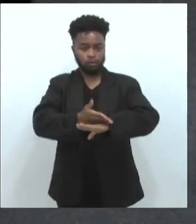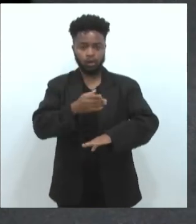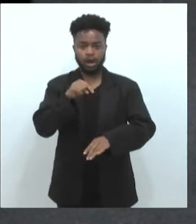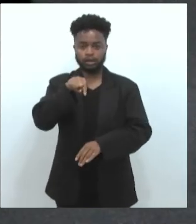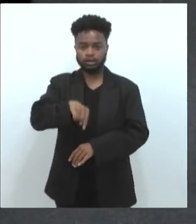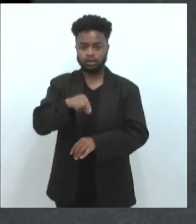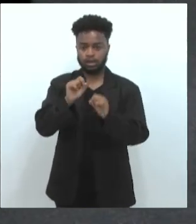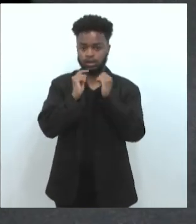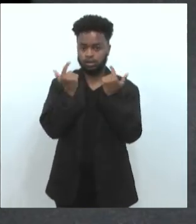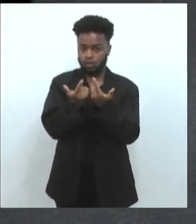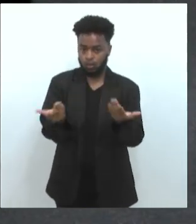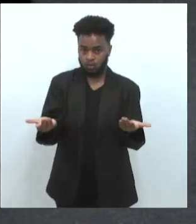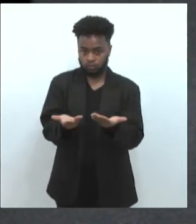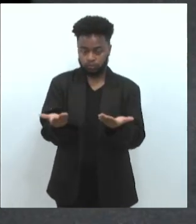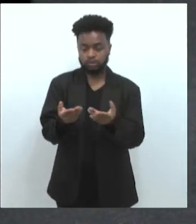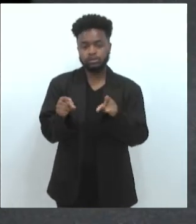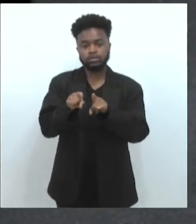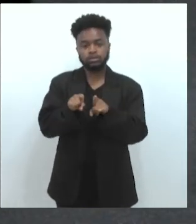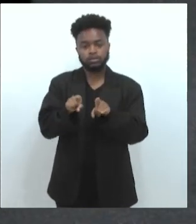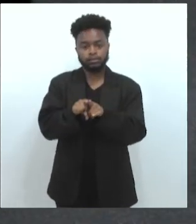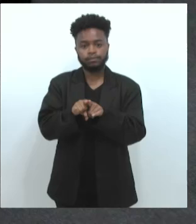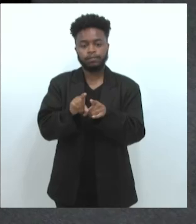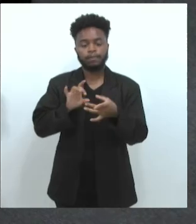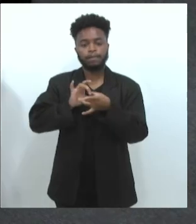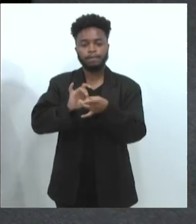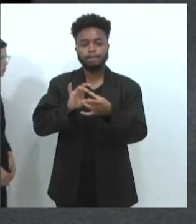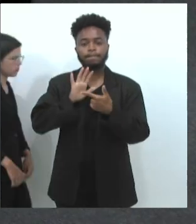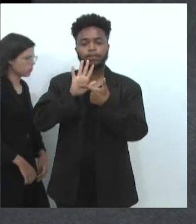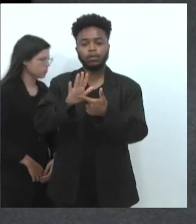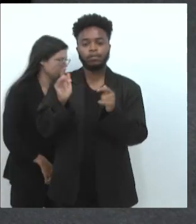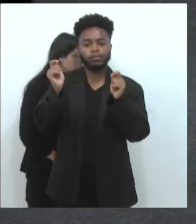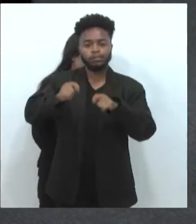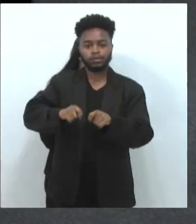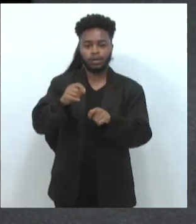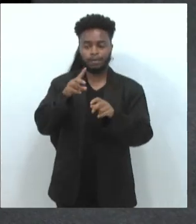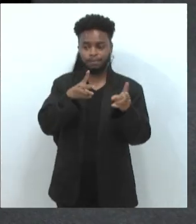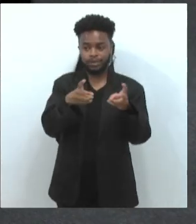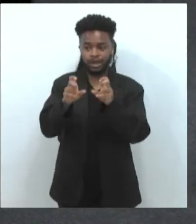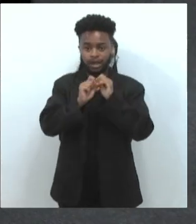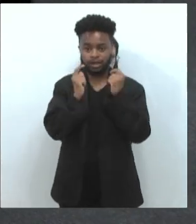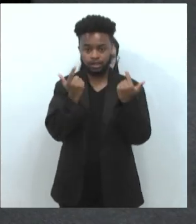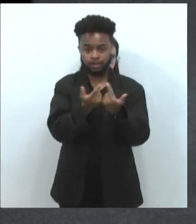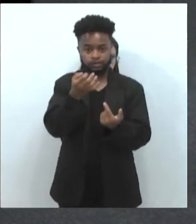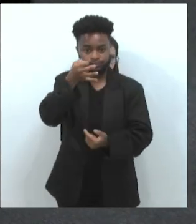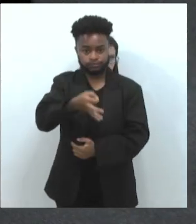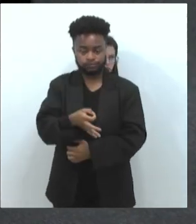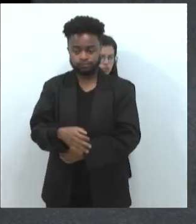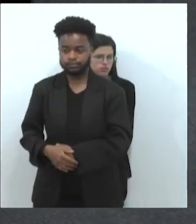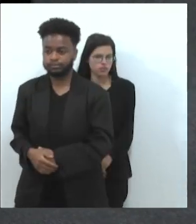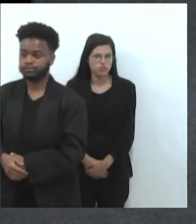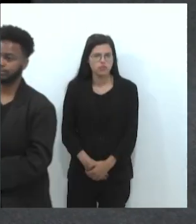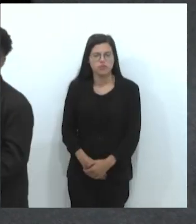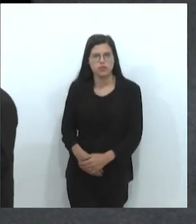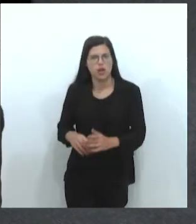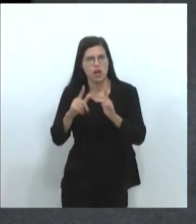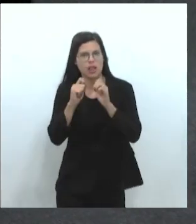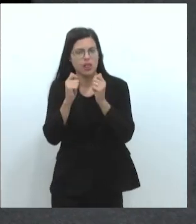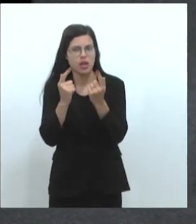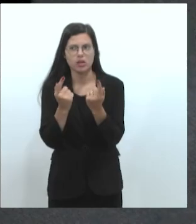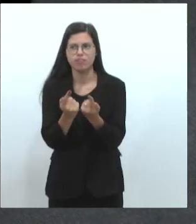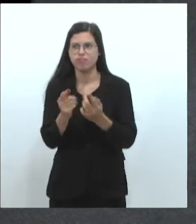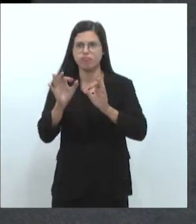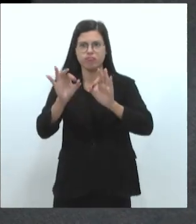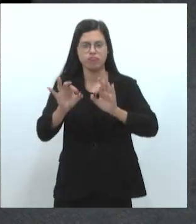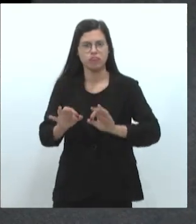plenário hoje, é também a possibilidade de ver a Assembleia Legislativa assertiva contra